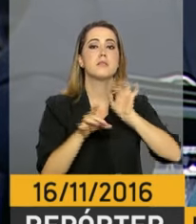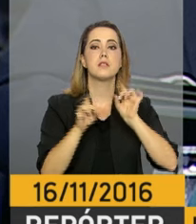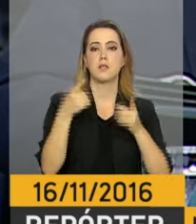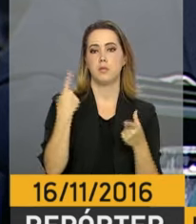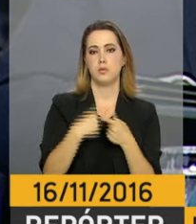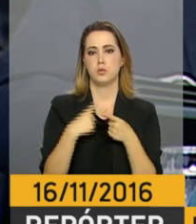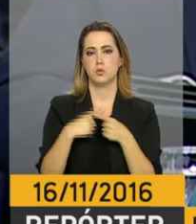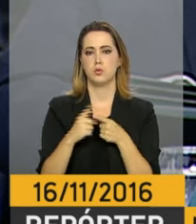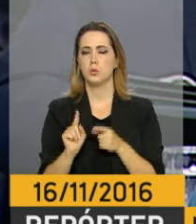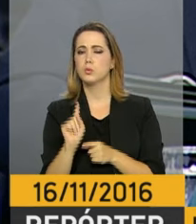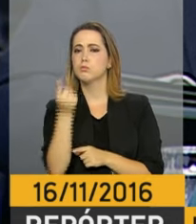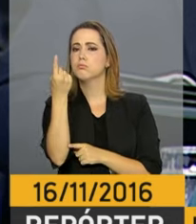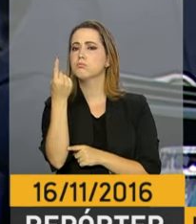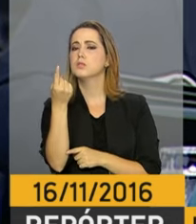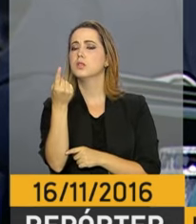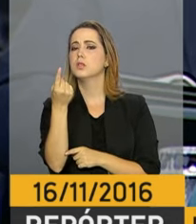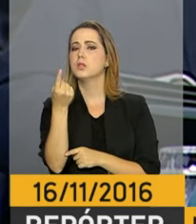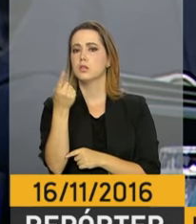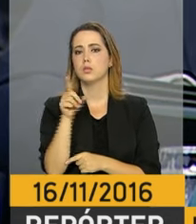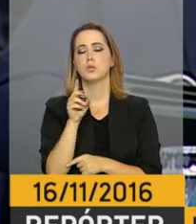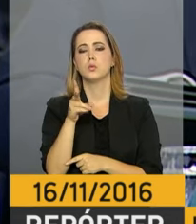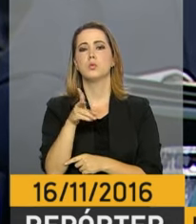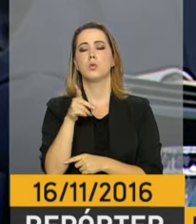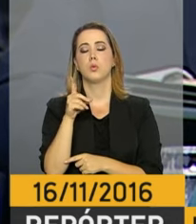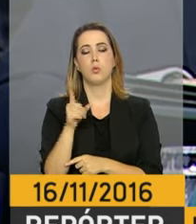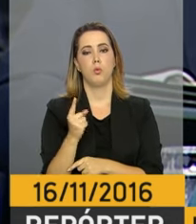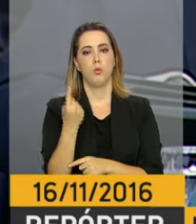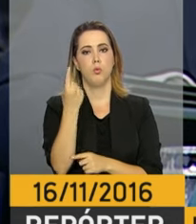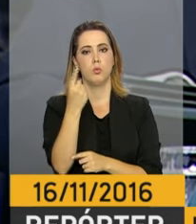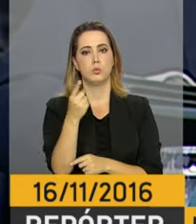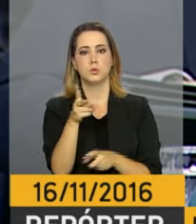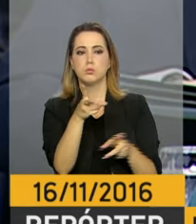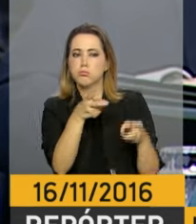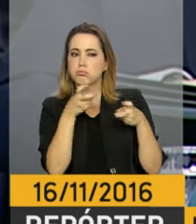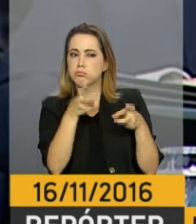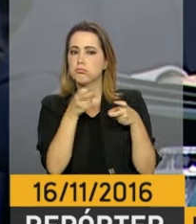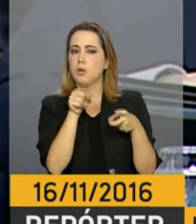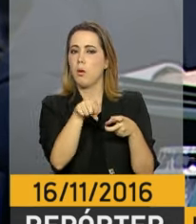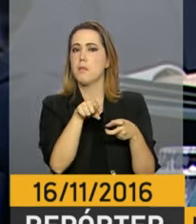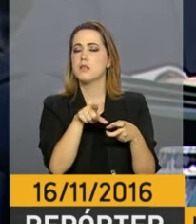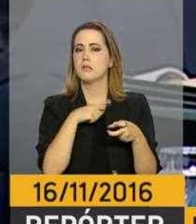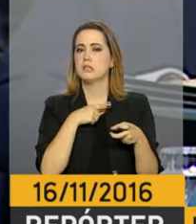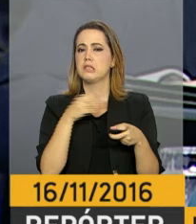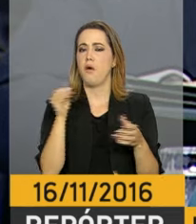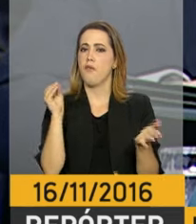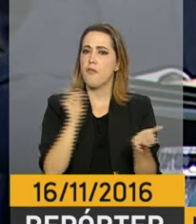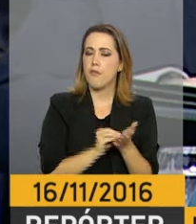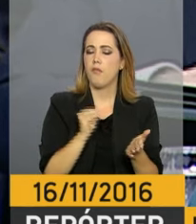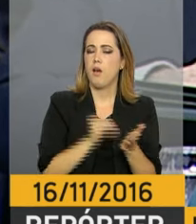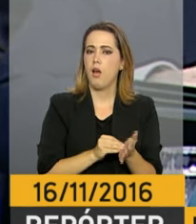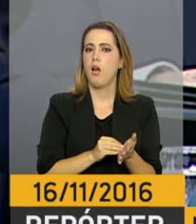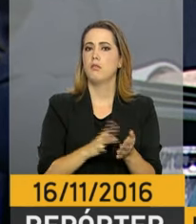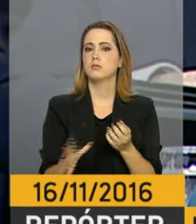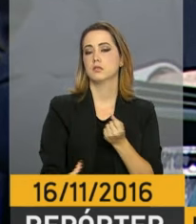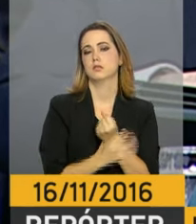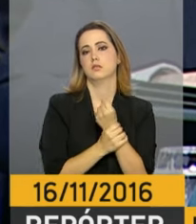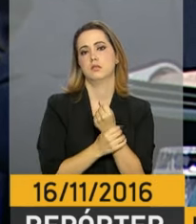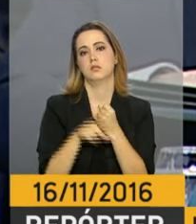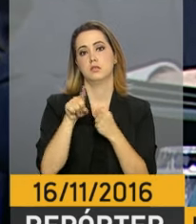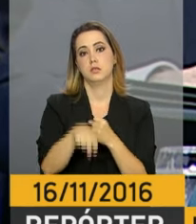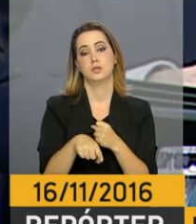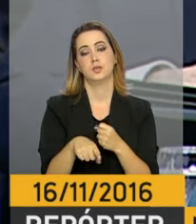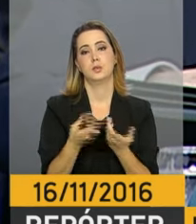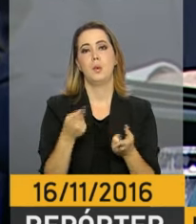um traço eh fundamental eh desta insegurança digamos assim está na chamada